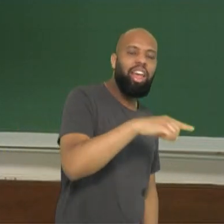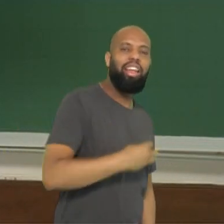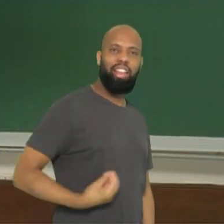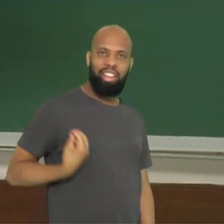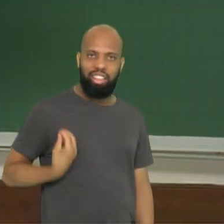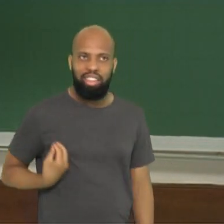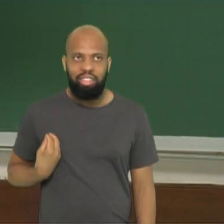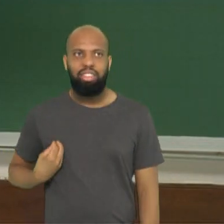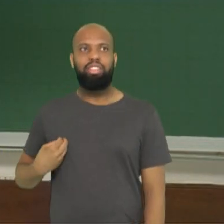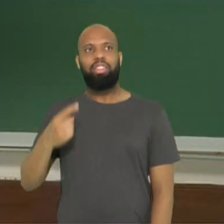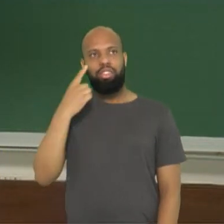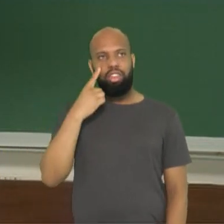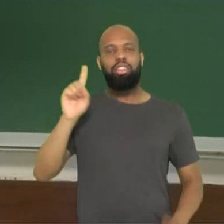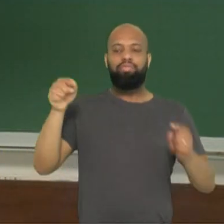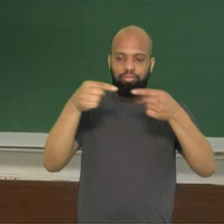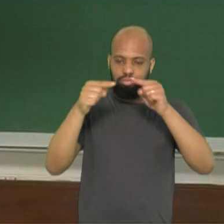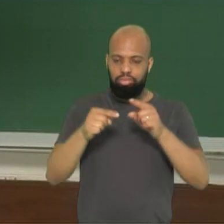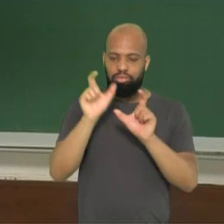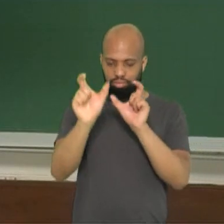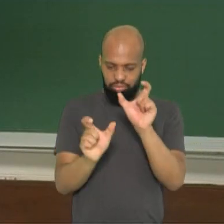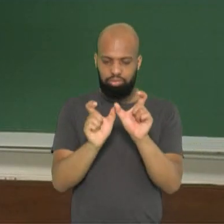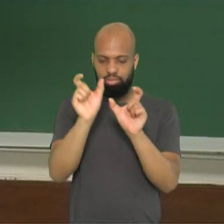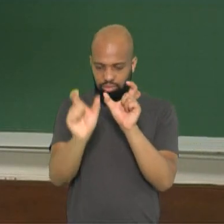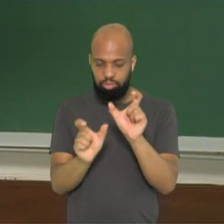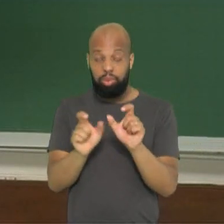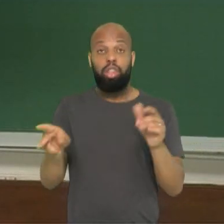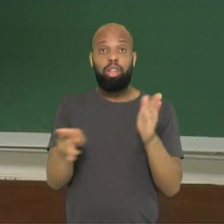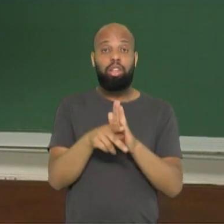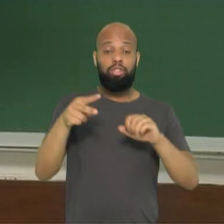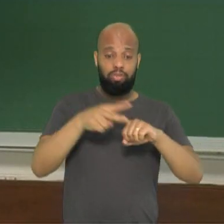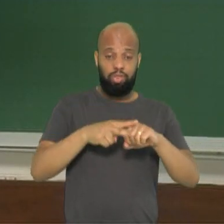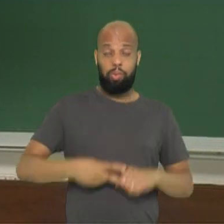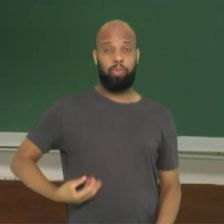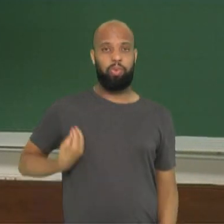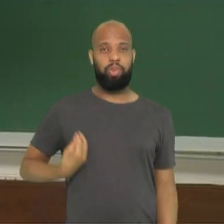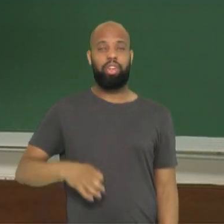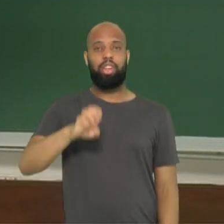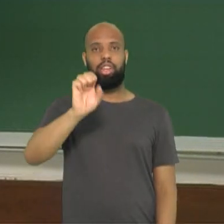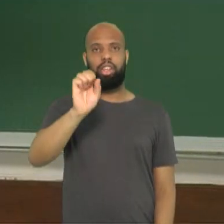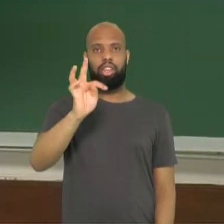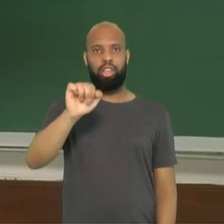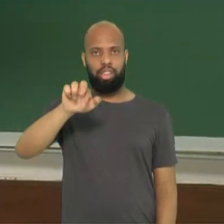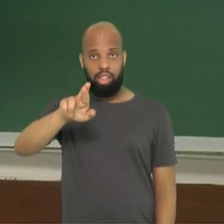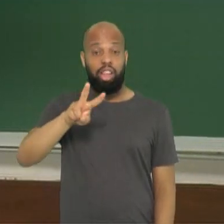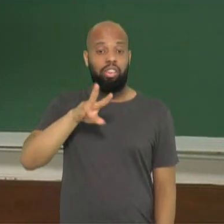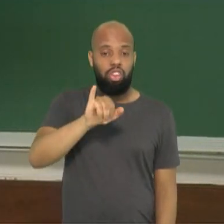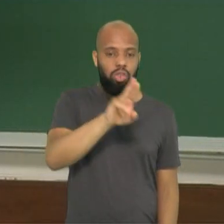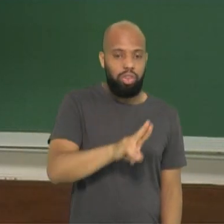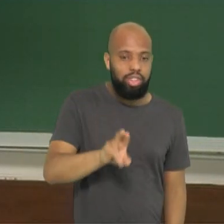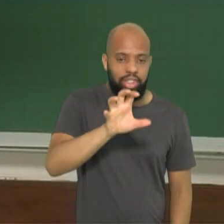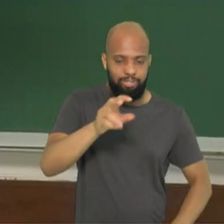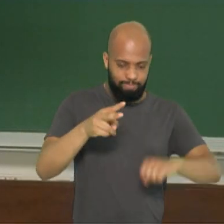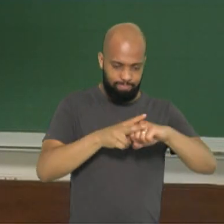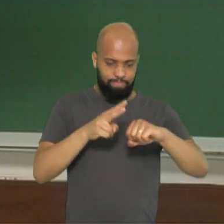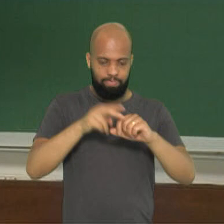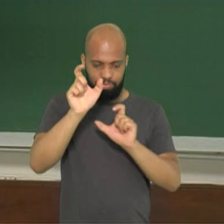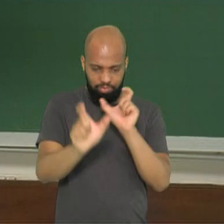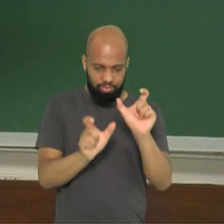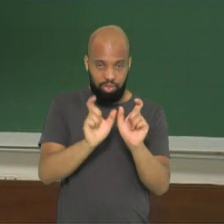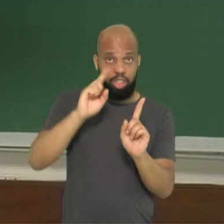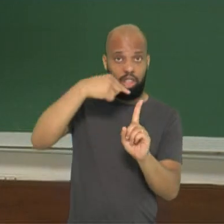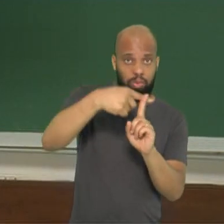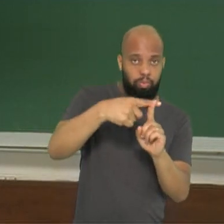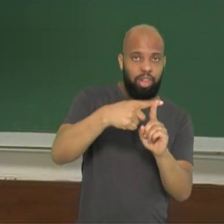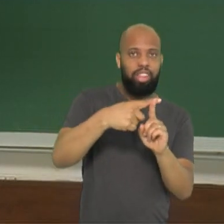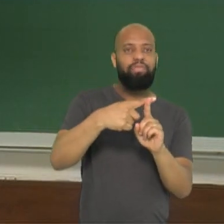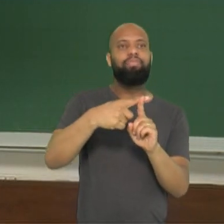estáis e ellos estão. Bien. Então, nós vamos utilizar esse verbo conjugado, bien, mais o